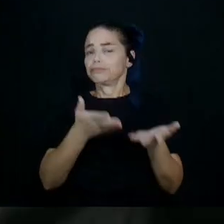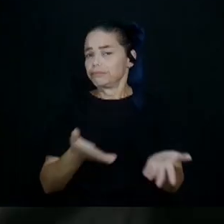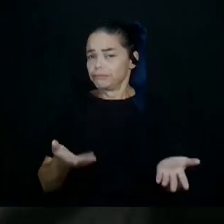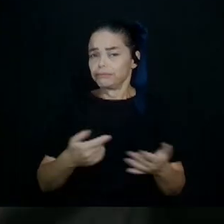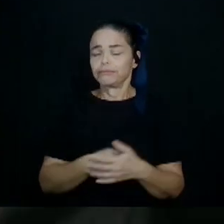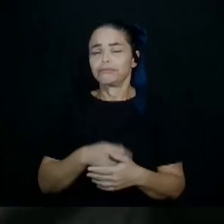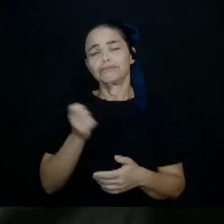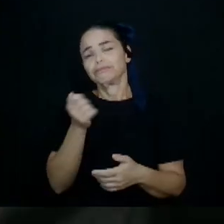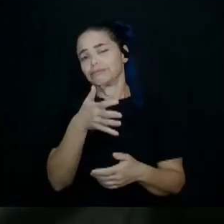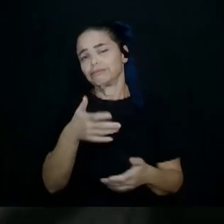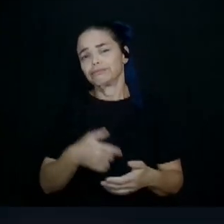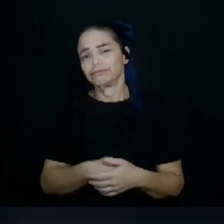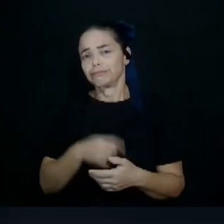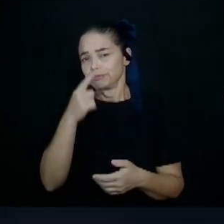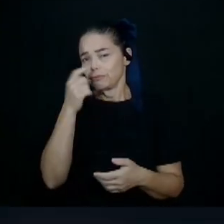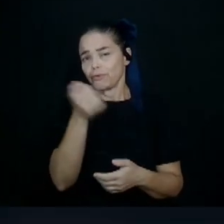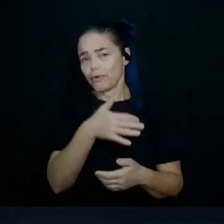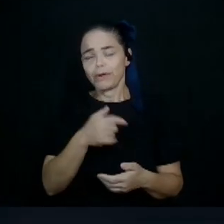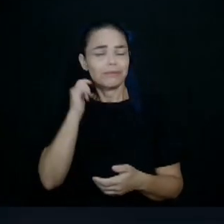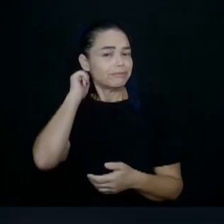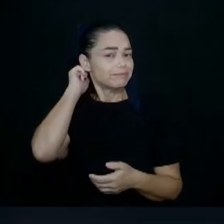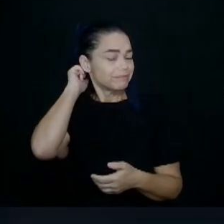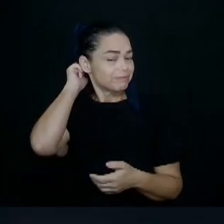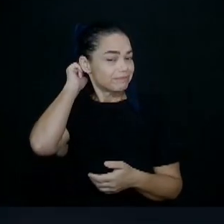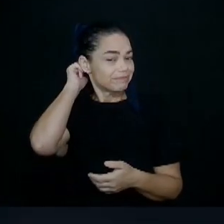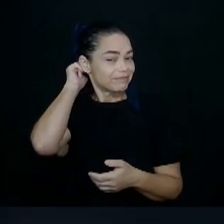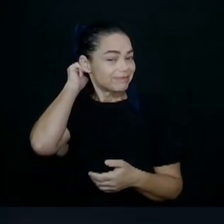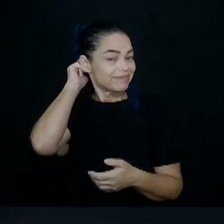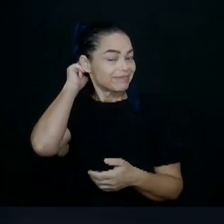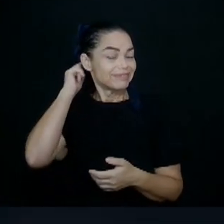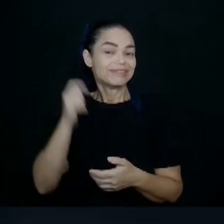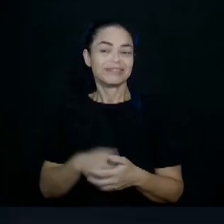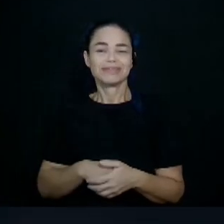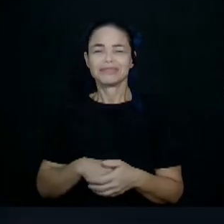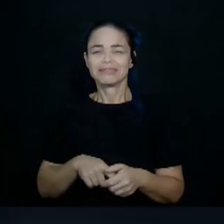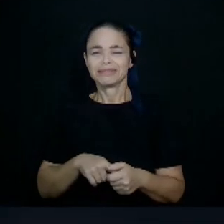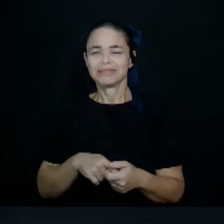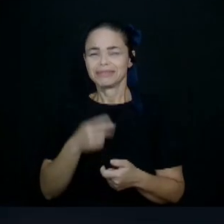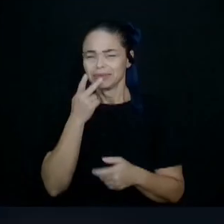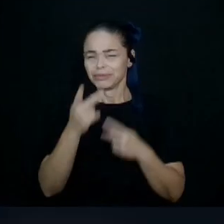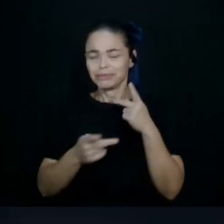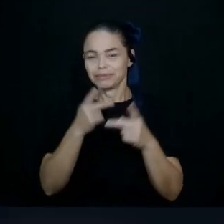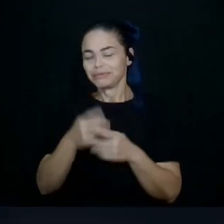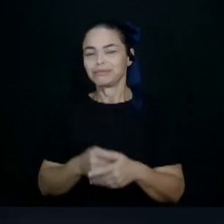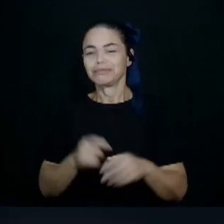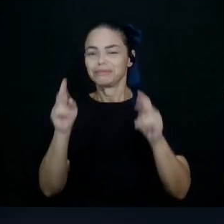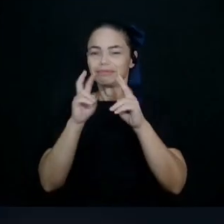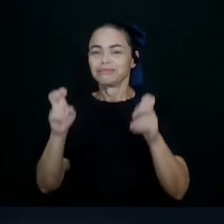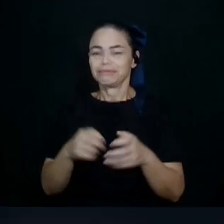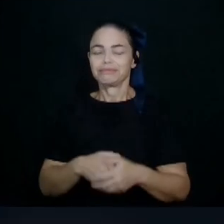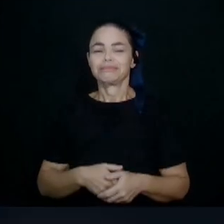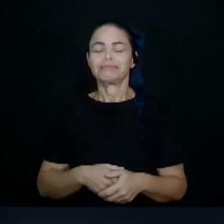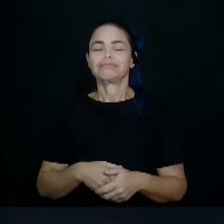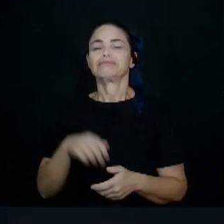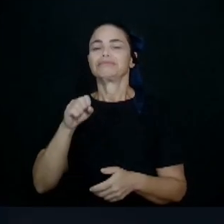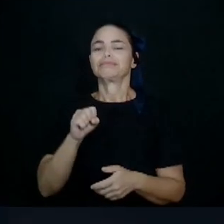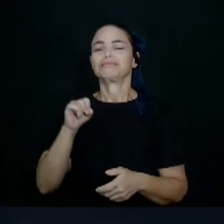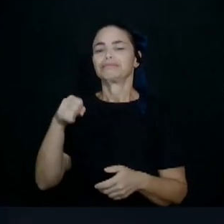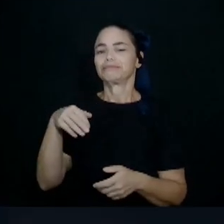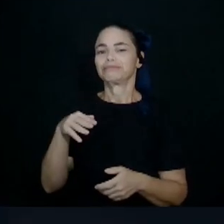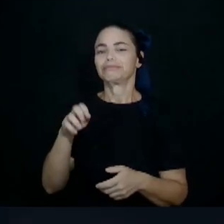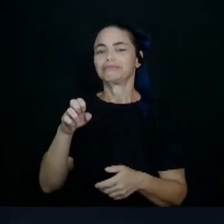tela, produção, vamos ver quem é que está conosco e o que os nossos telespectadores falam sobre o nosso assunto de hoje. A Simone Batista, do Jardim